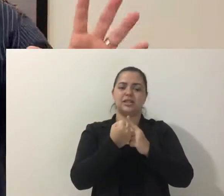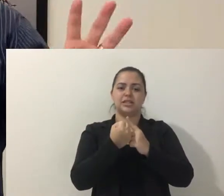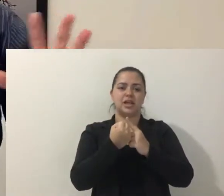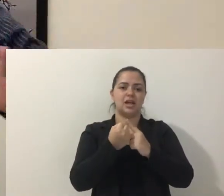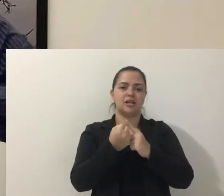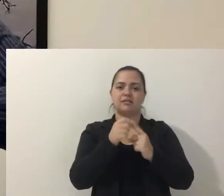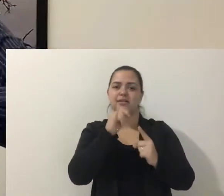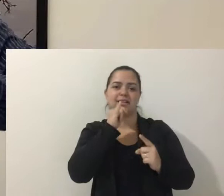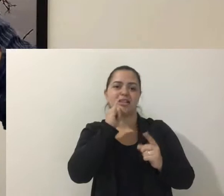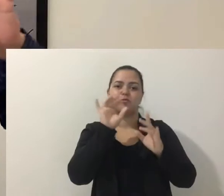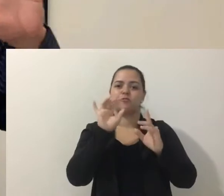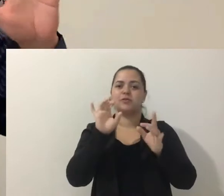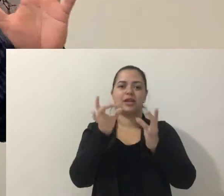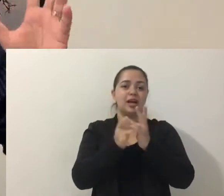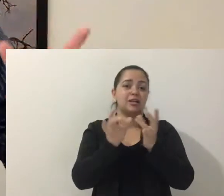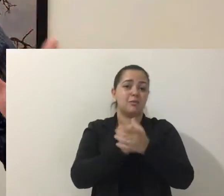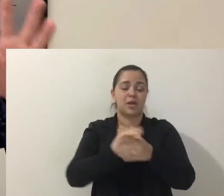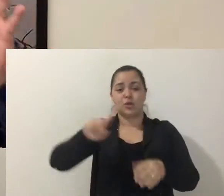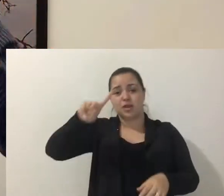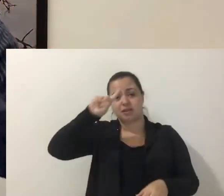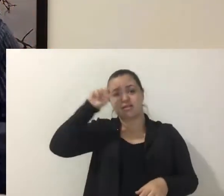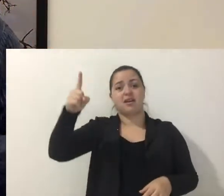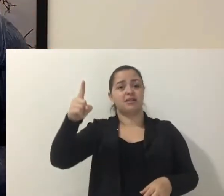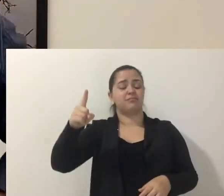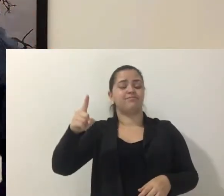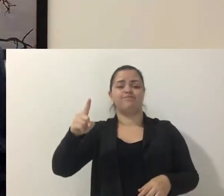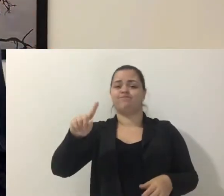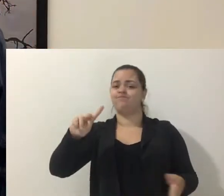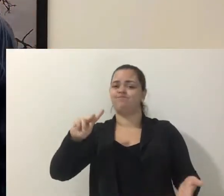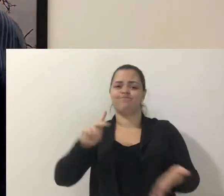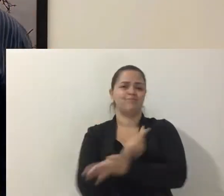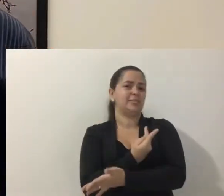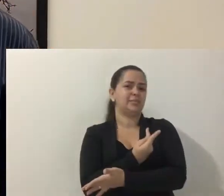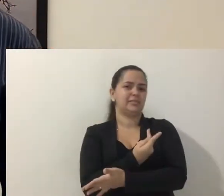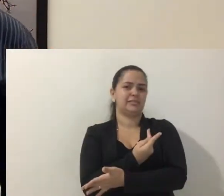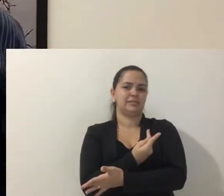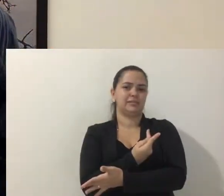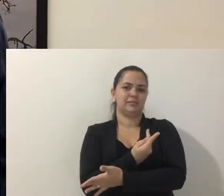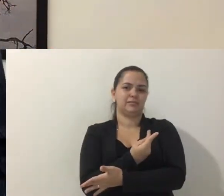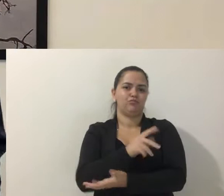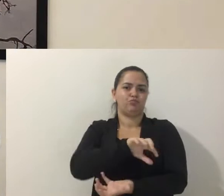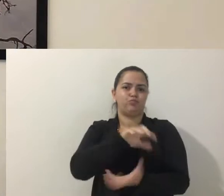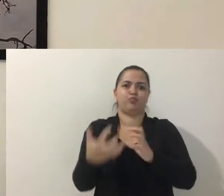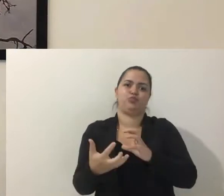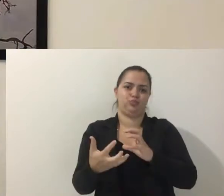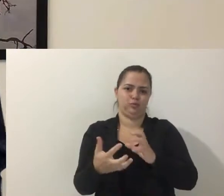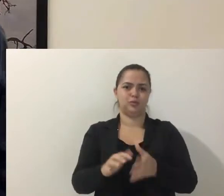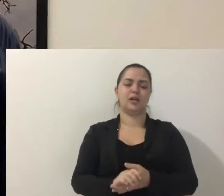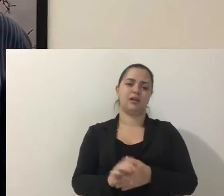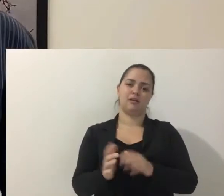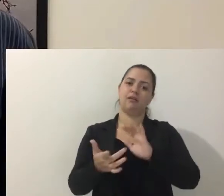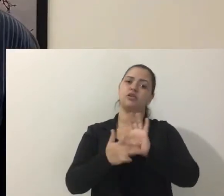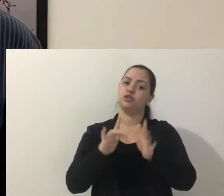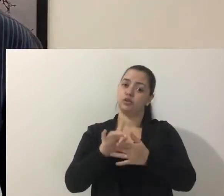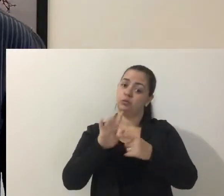de casamento totalmente distorcida, totalmente deturpada. Aí Jesus traz aqui para eles e para